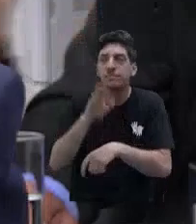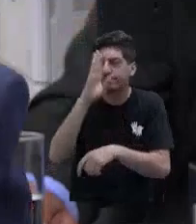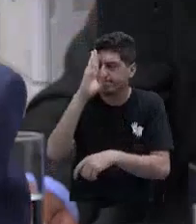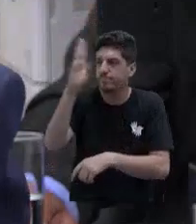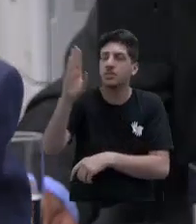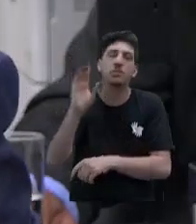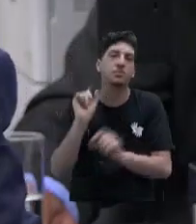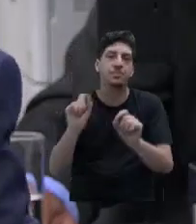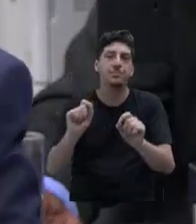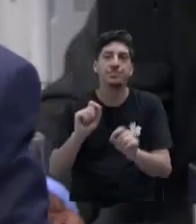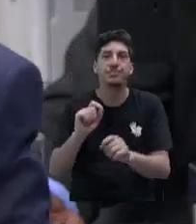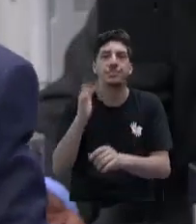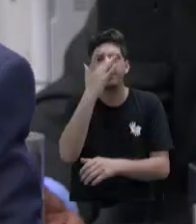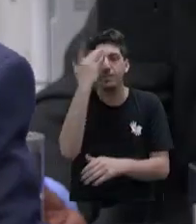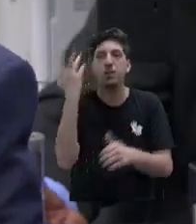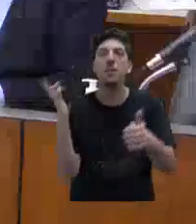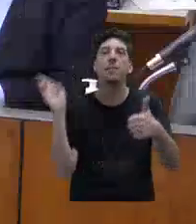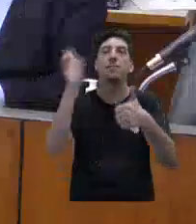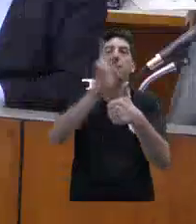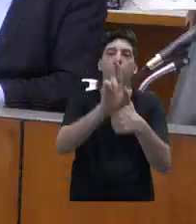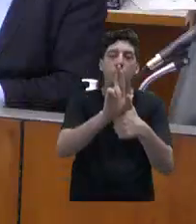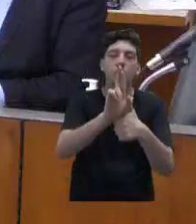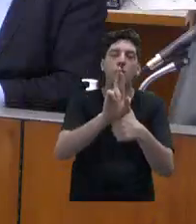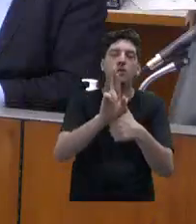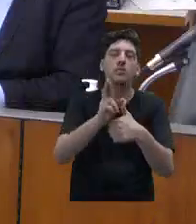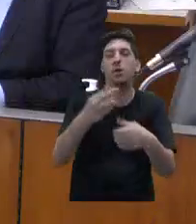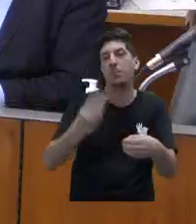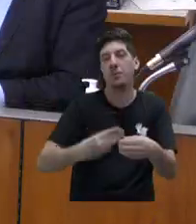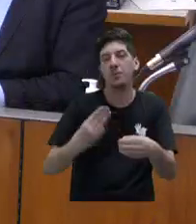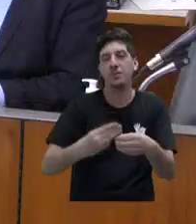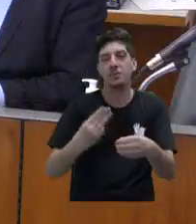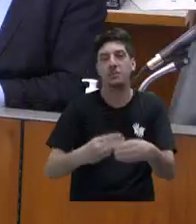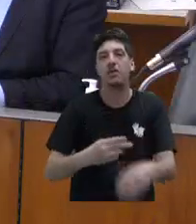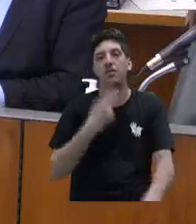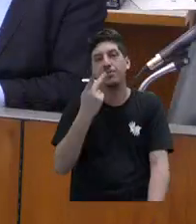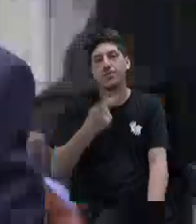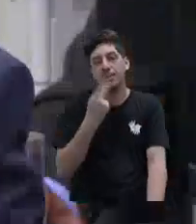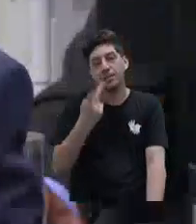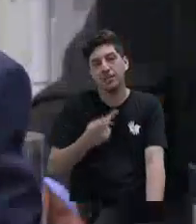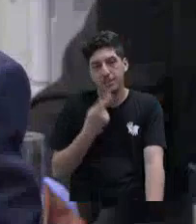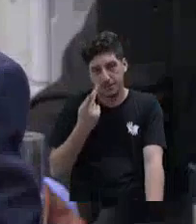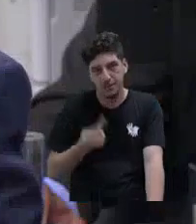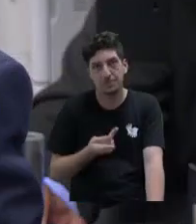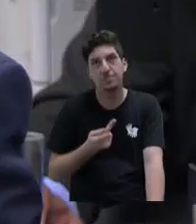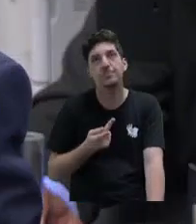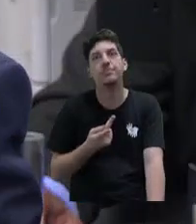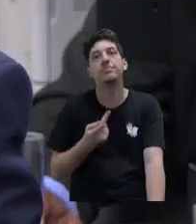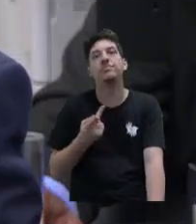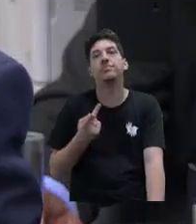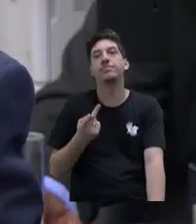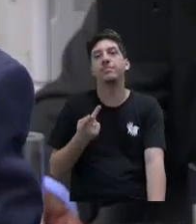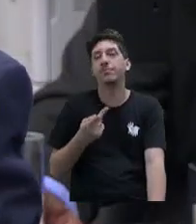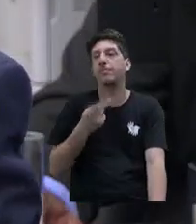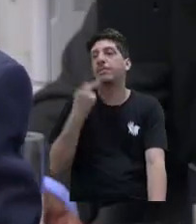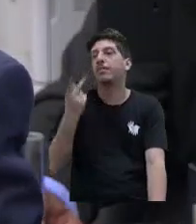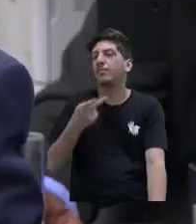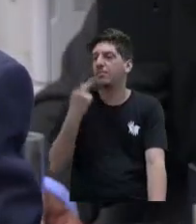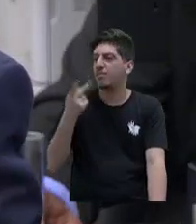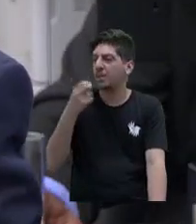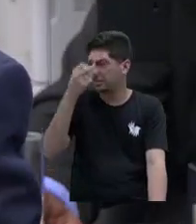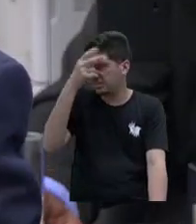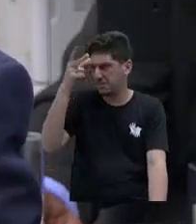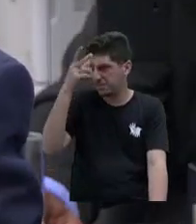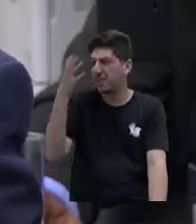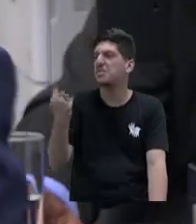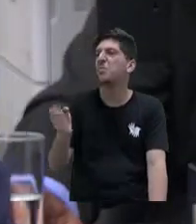de procuradores municipais falando, deputado delegado Cristiano, na cabeça dos prefeitos para eles não aderirem à